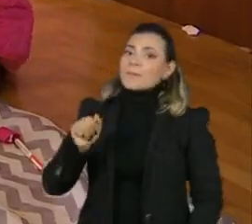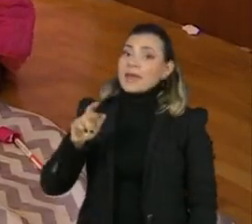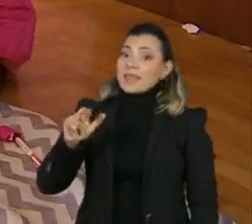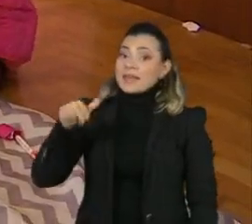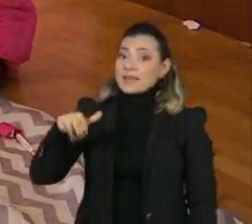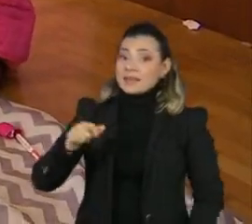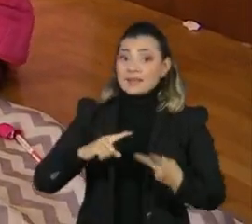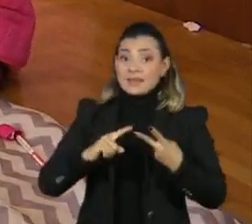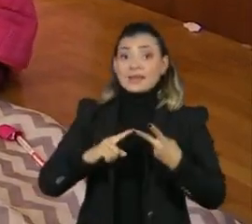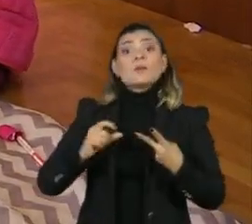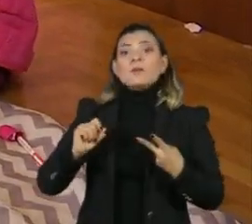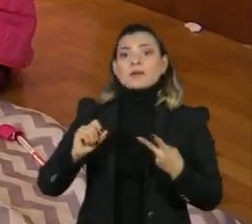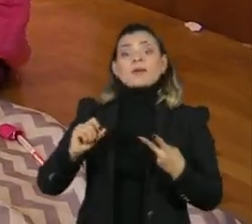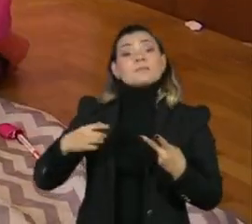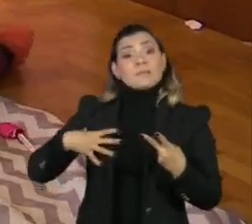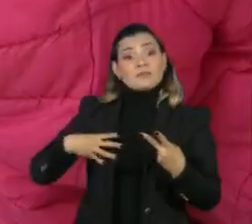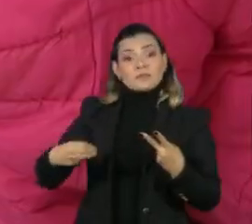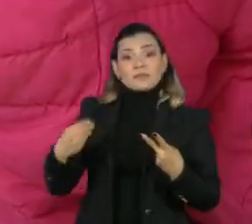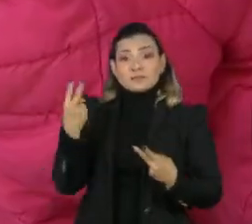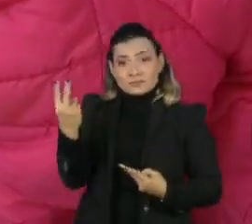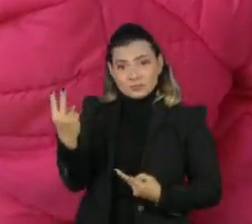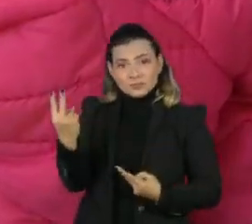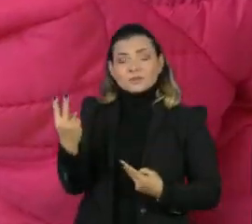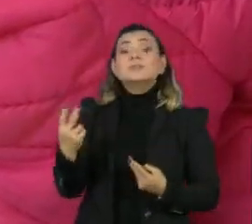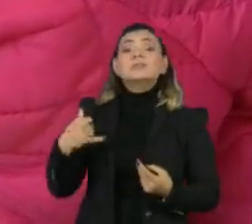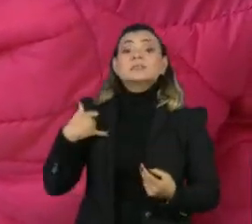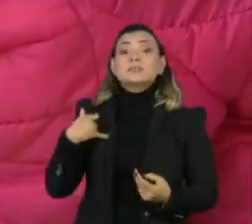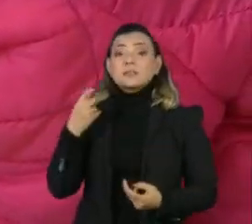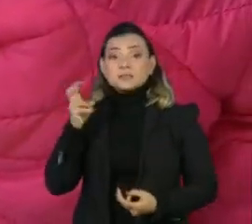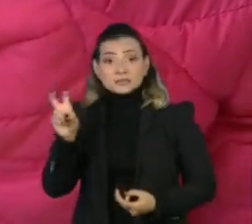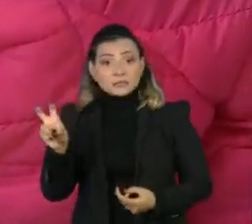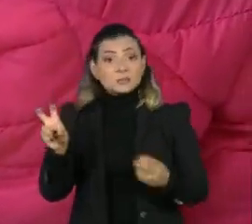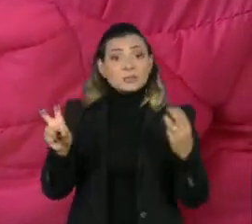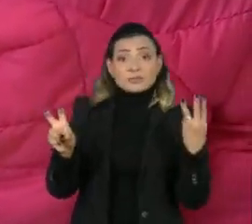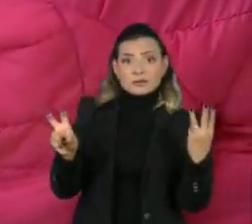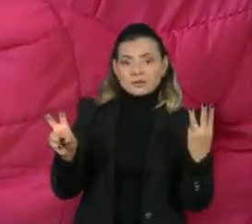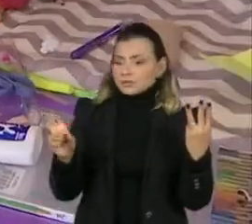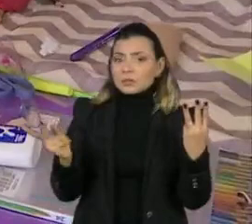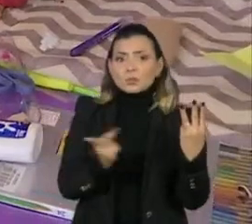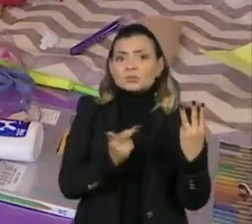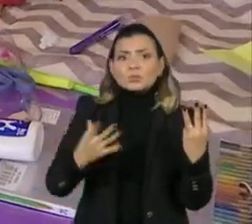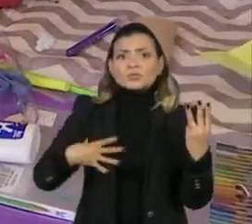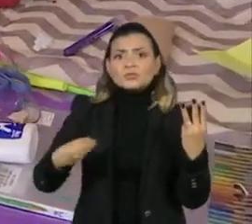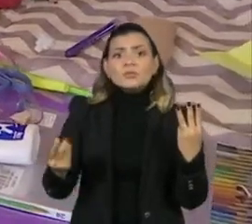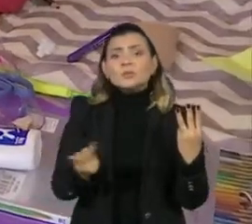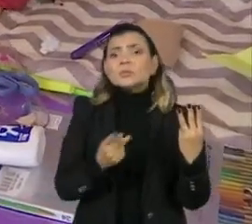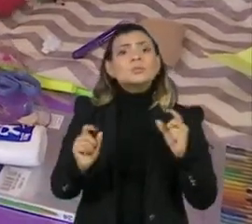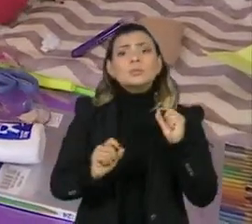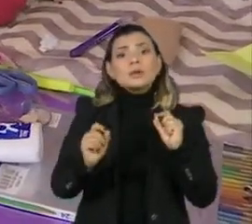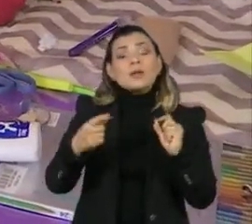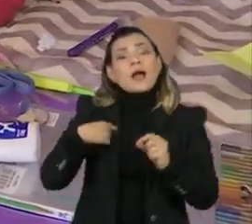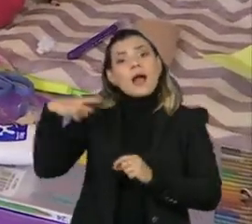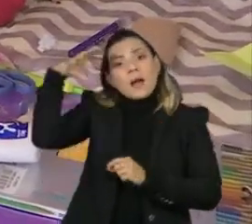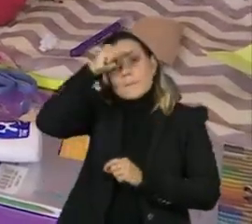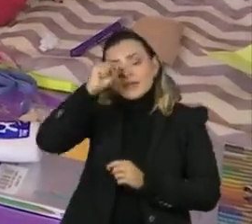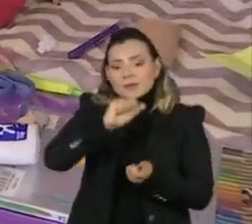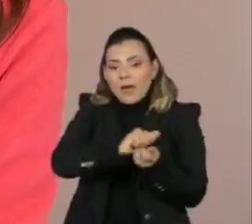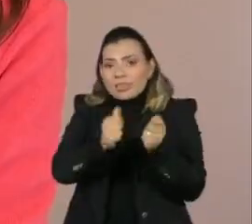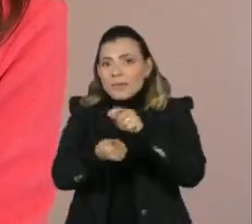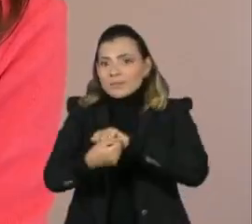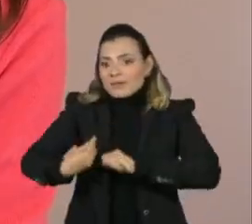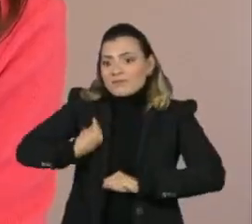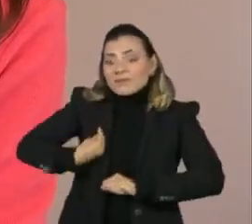da Manuela de cinco anos e do Lucas de três ela disse que com os filhos aprendeu a transformar as tarefas do dia a dia em